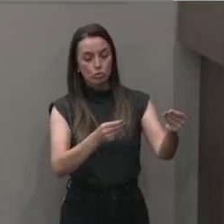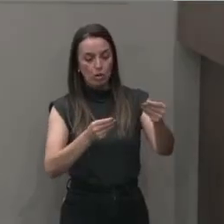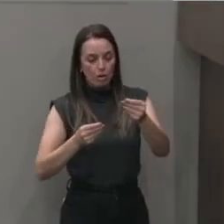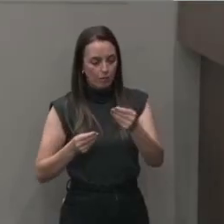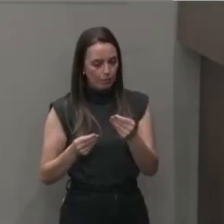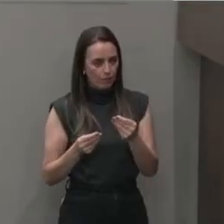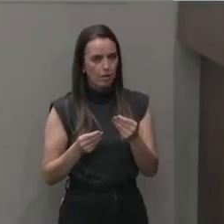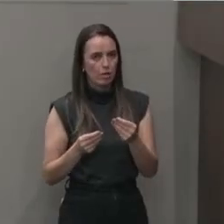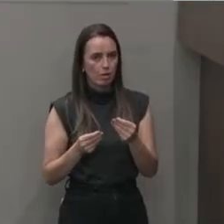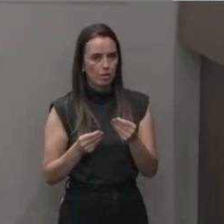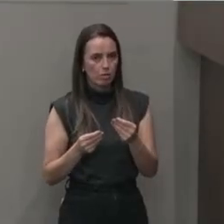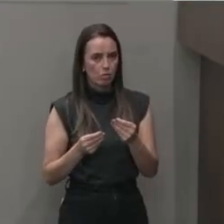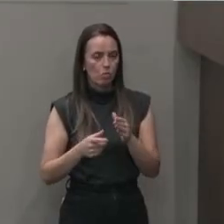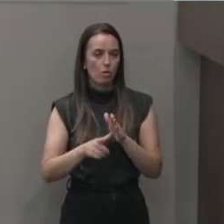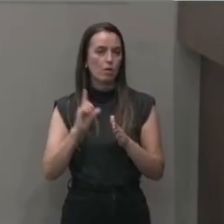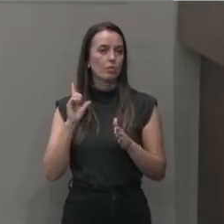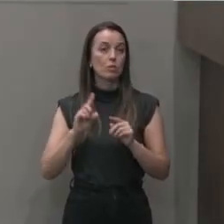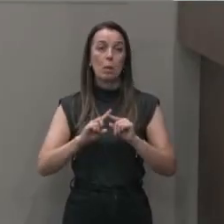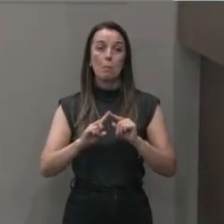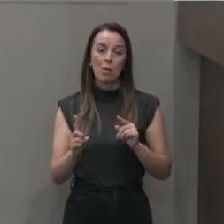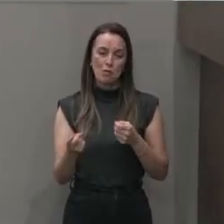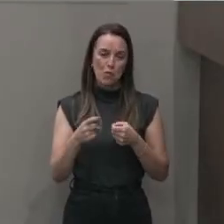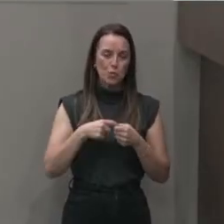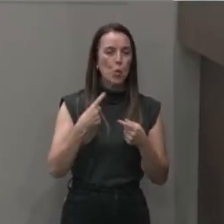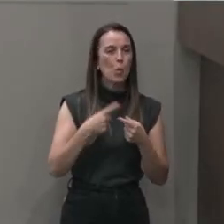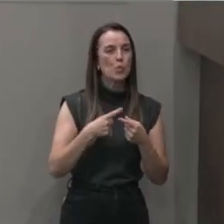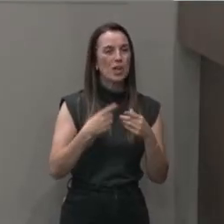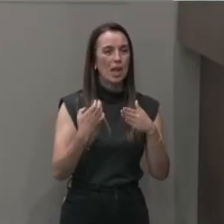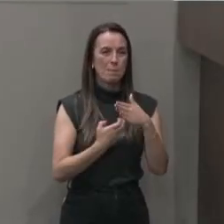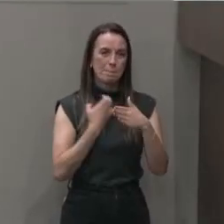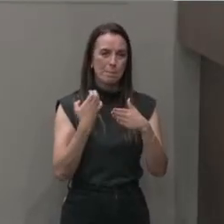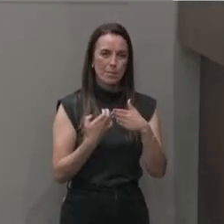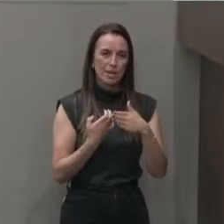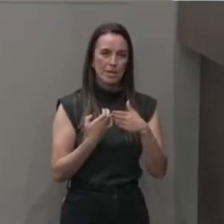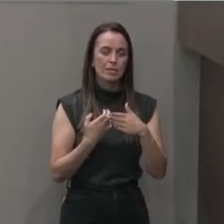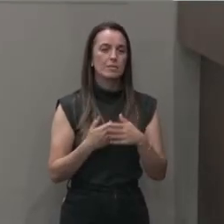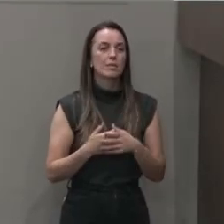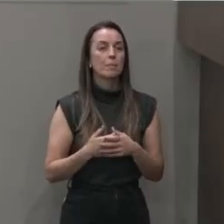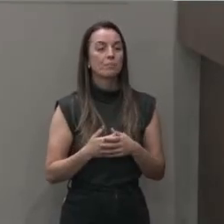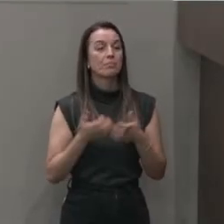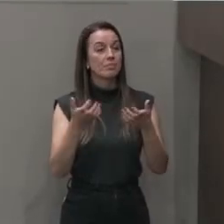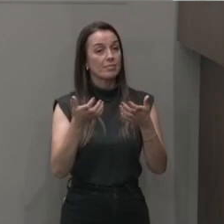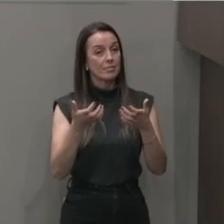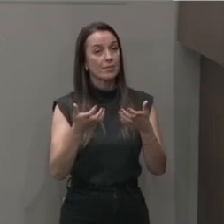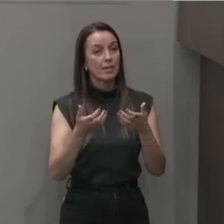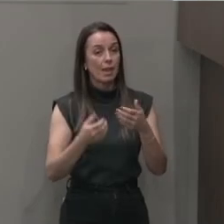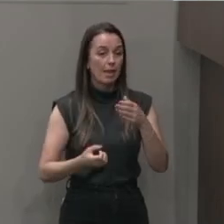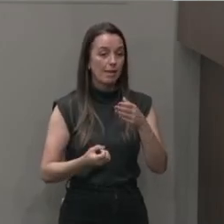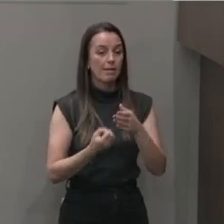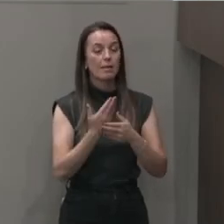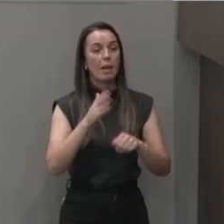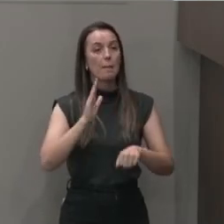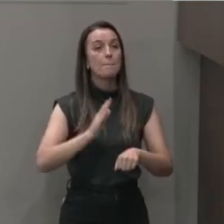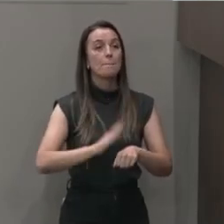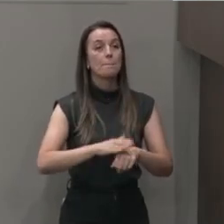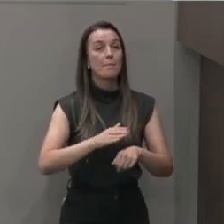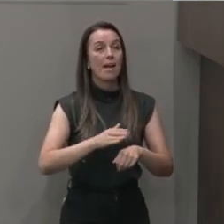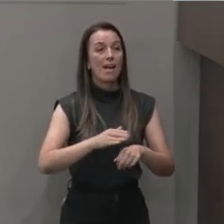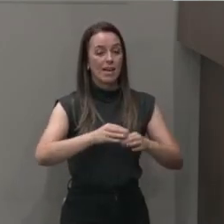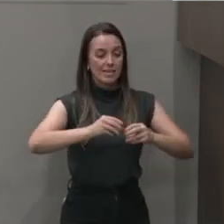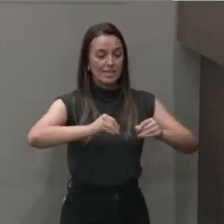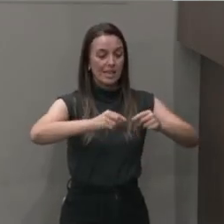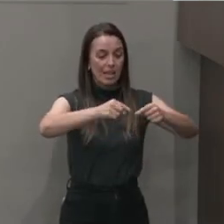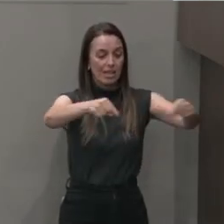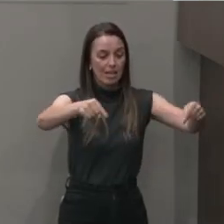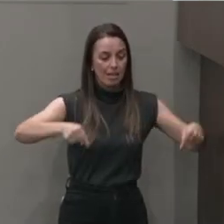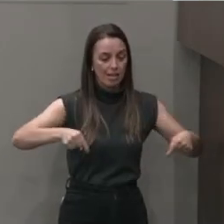voltou, porque o empresário resolveu abrir mais lotes no mesmo terreno, ou seja, o lucro do empresário